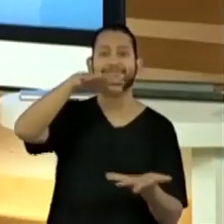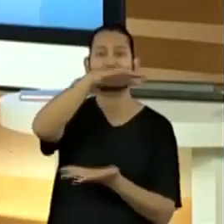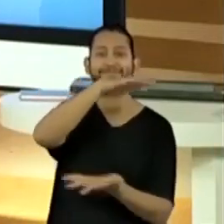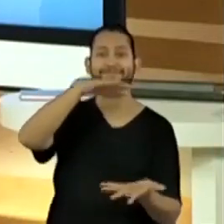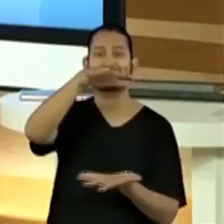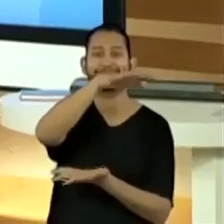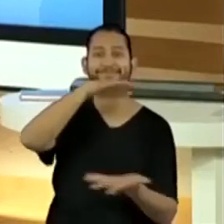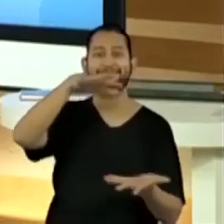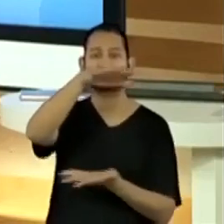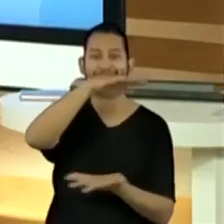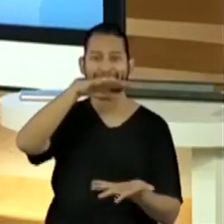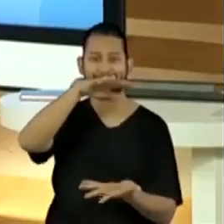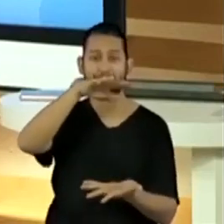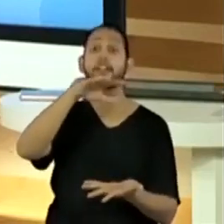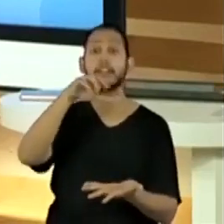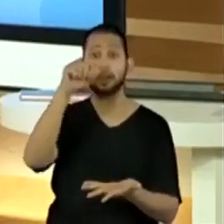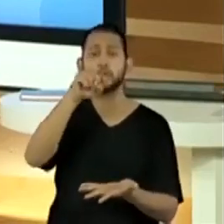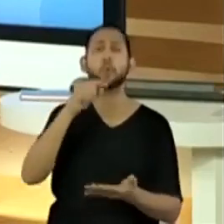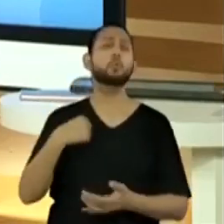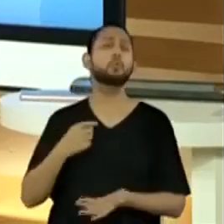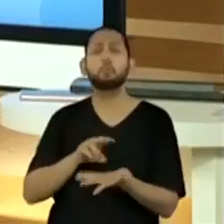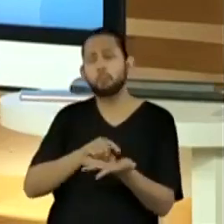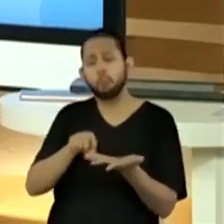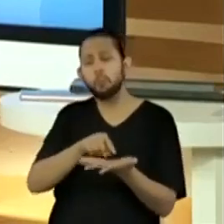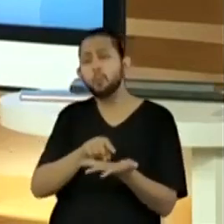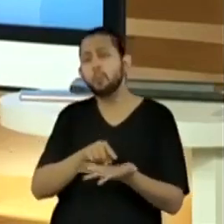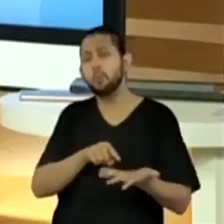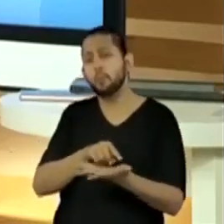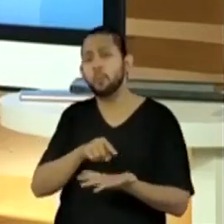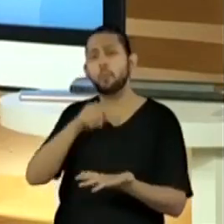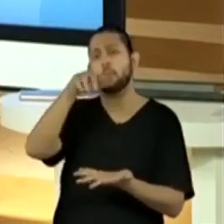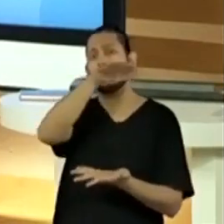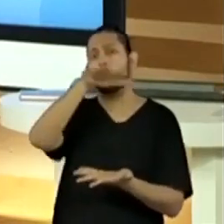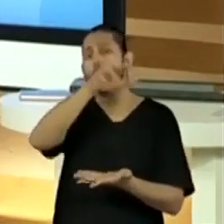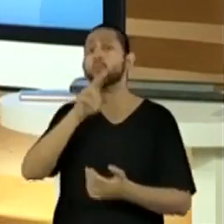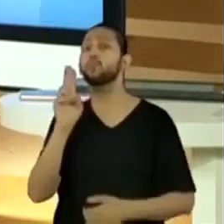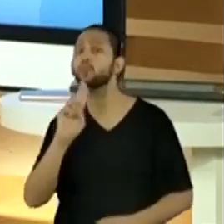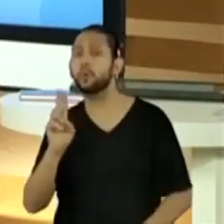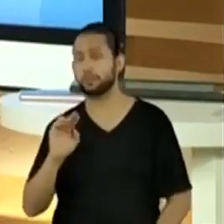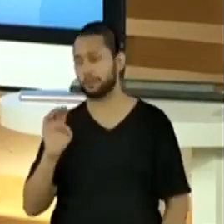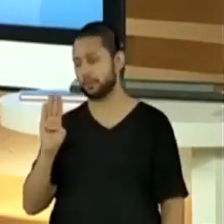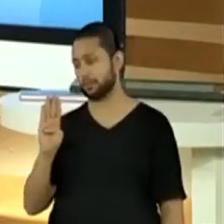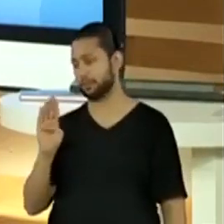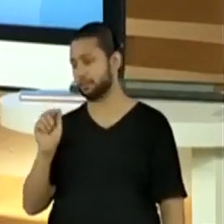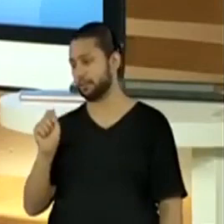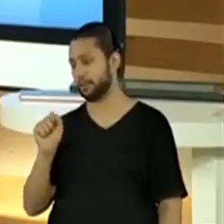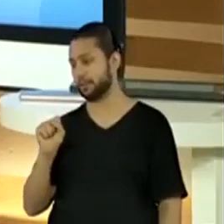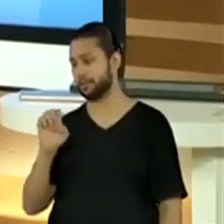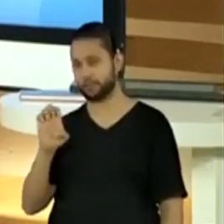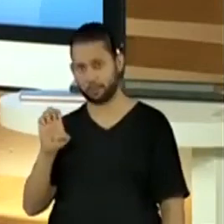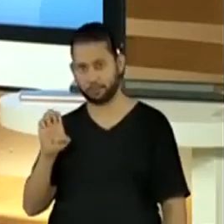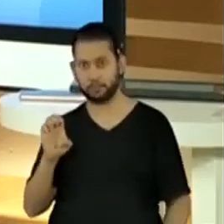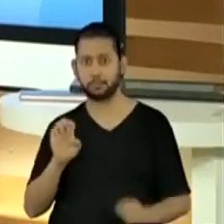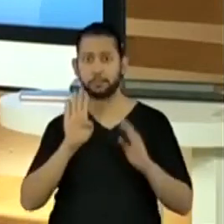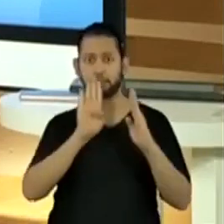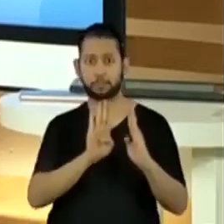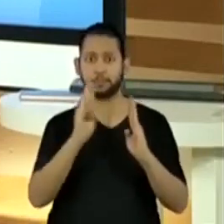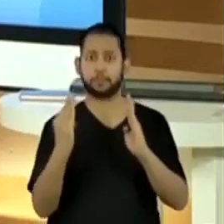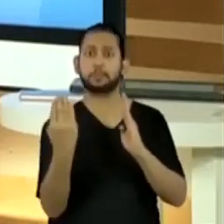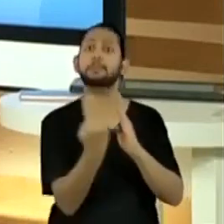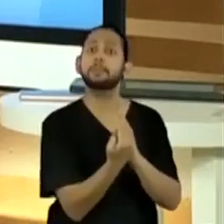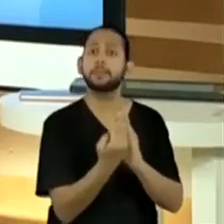cima. São 2 bases iguais. E se eu olhar em volta do meu